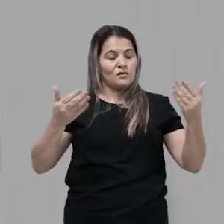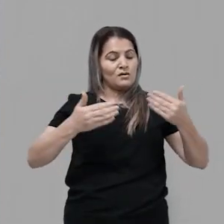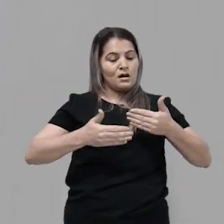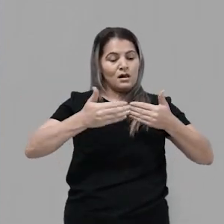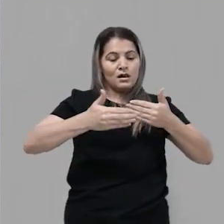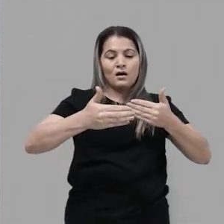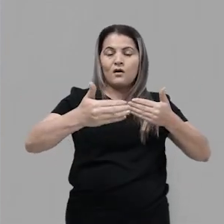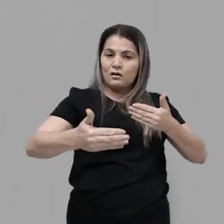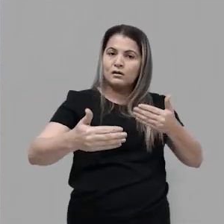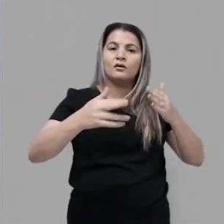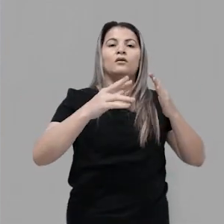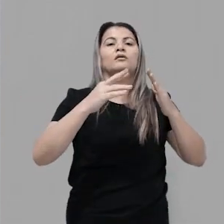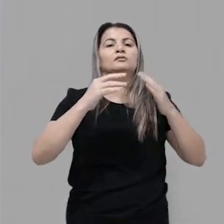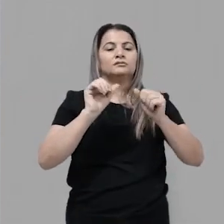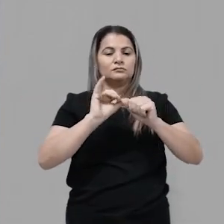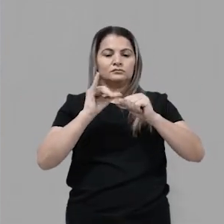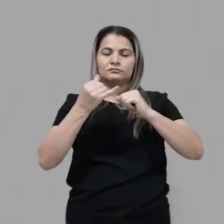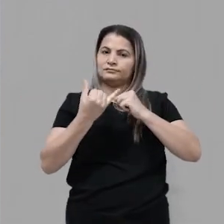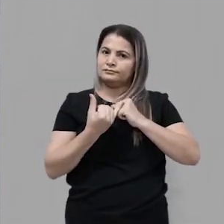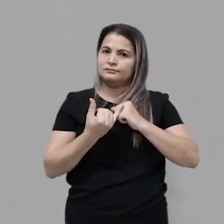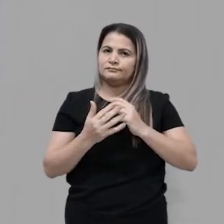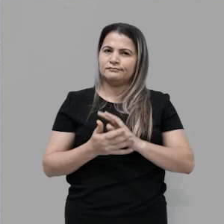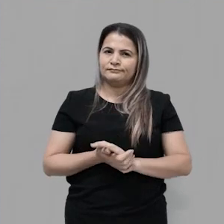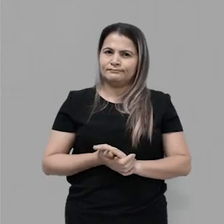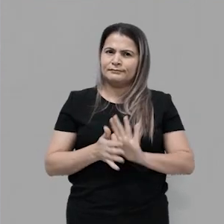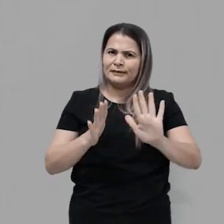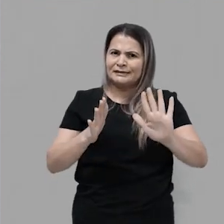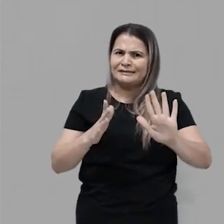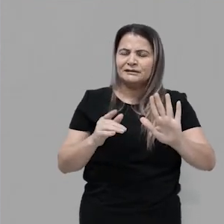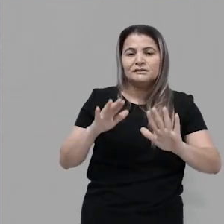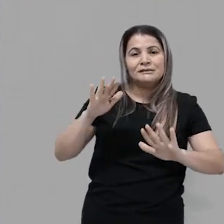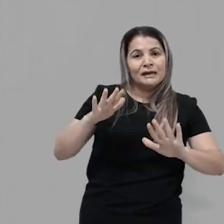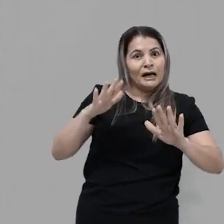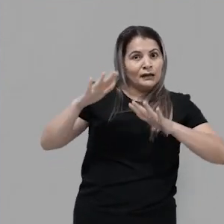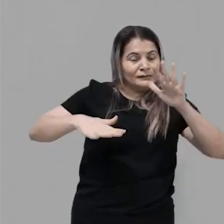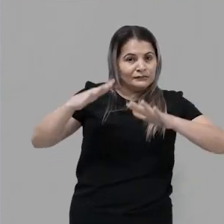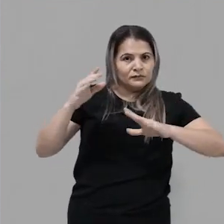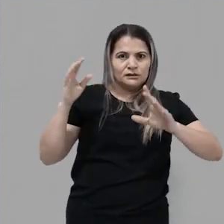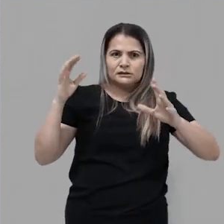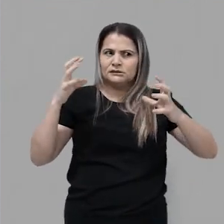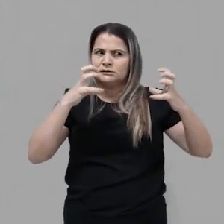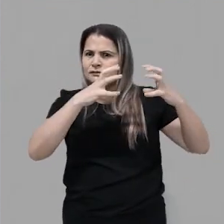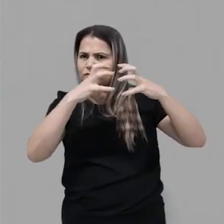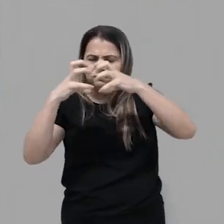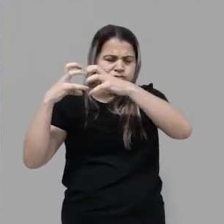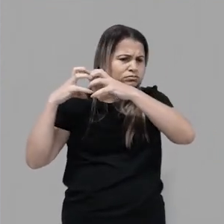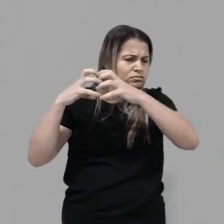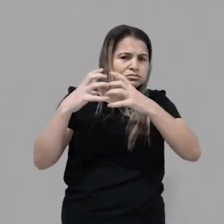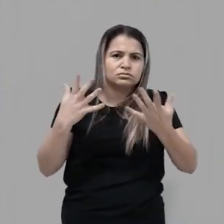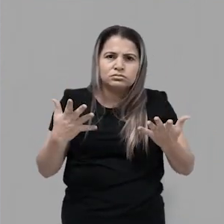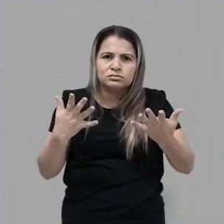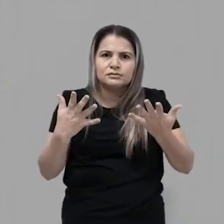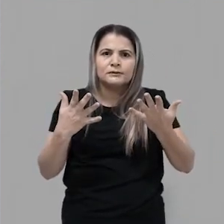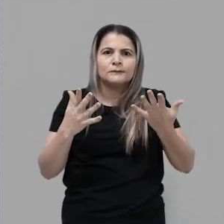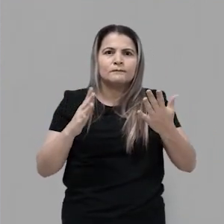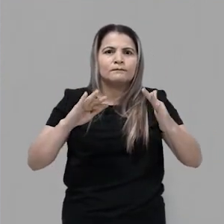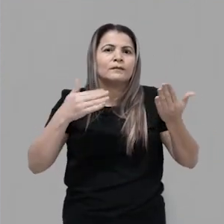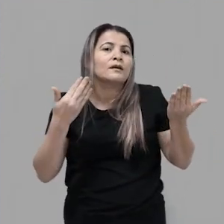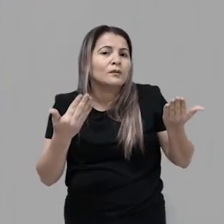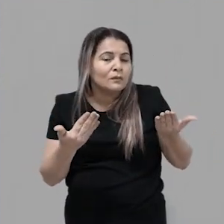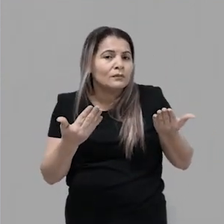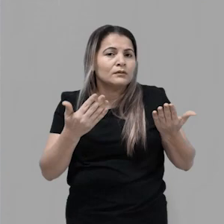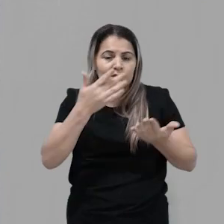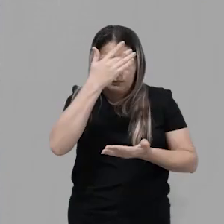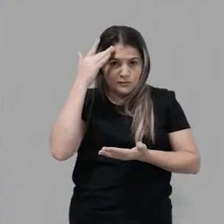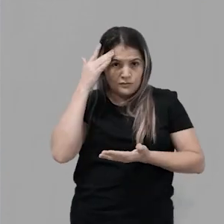do inglês que é bem particular e que muitas vezes causa confusão entre os alunos e os falantes de uma língua